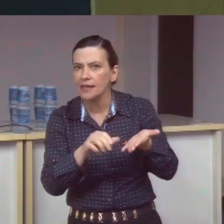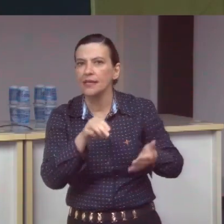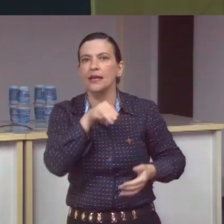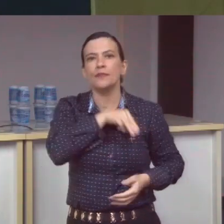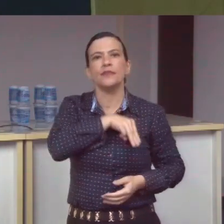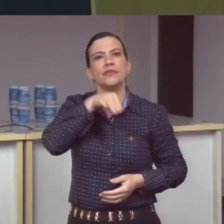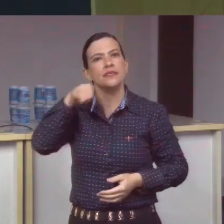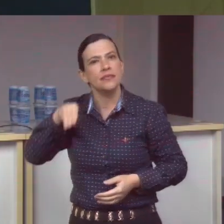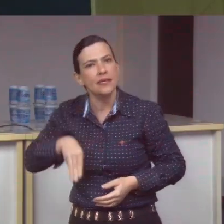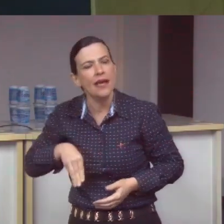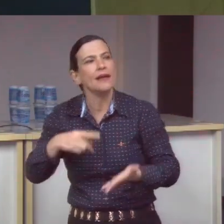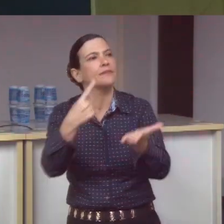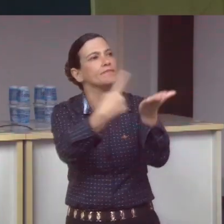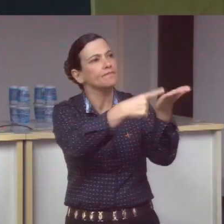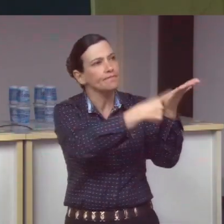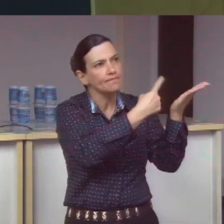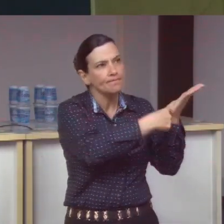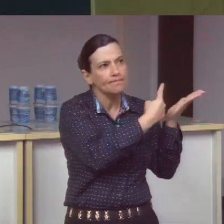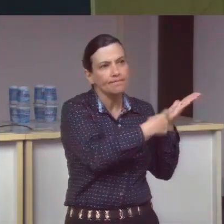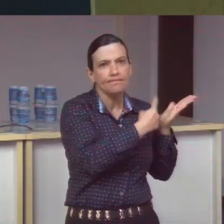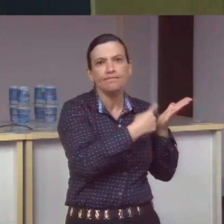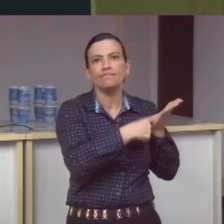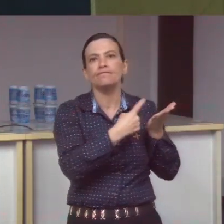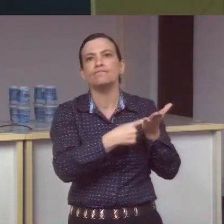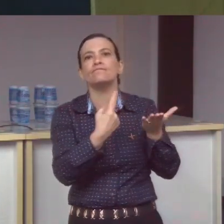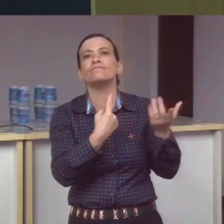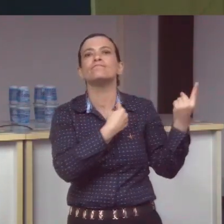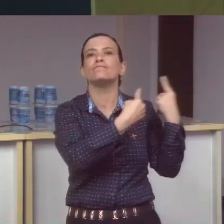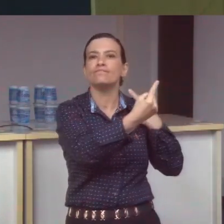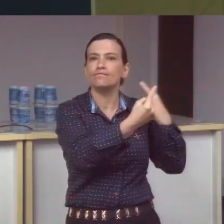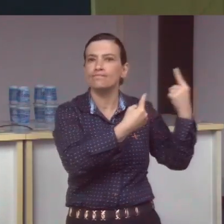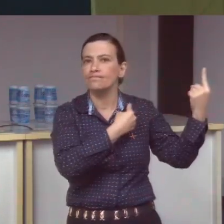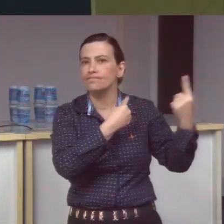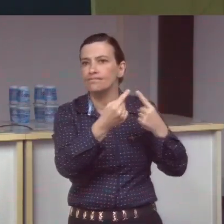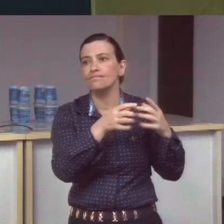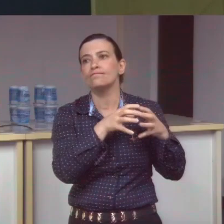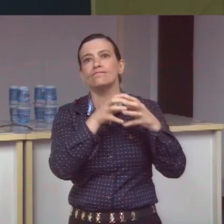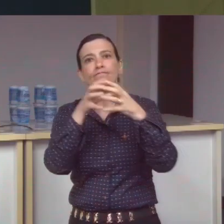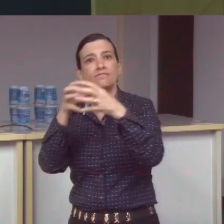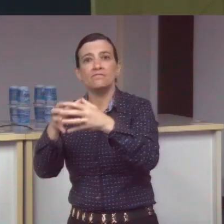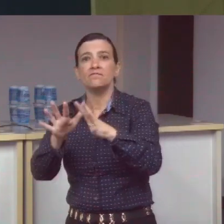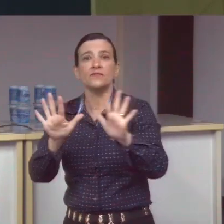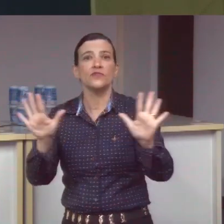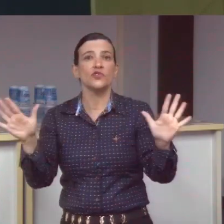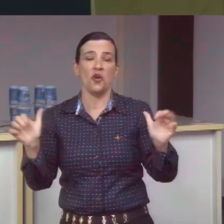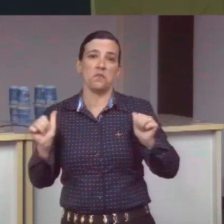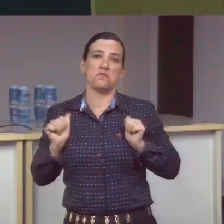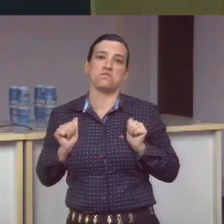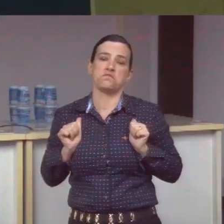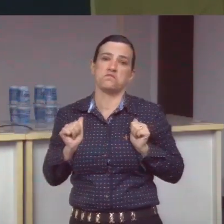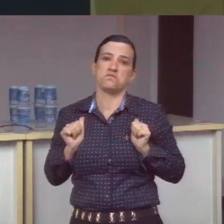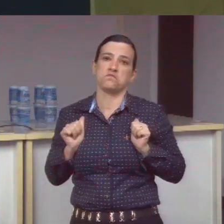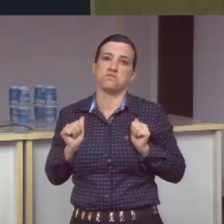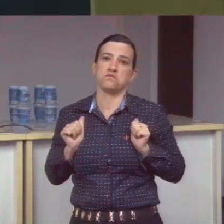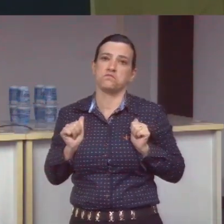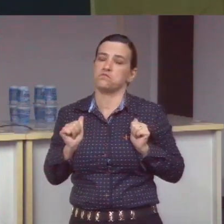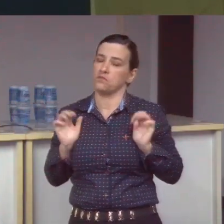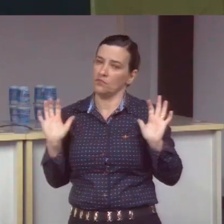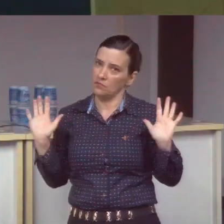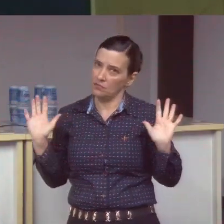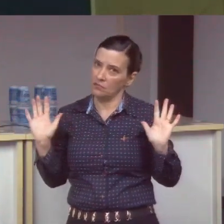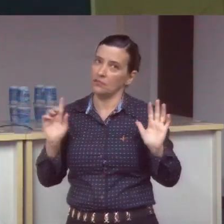ministério, tem muitos atores aí. E nós não vamos poder ficar olhando o nosso umbigo. É intersetorial, sem